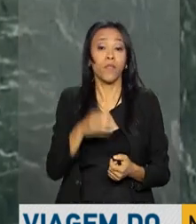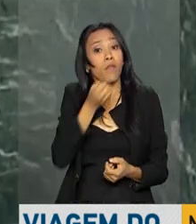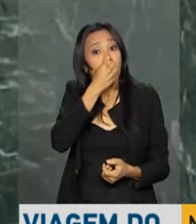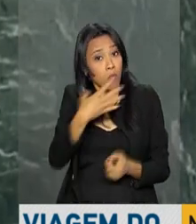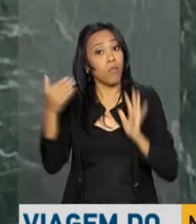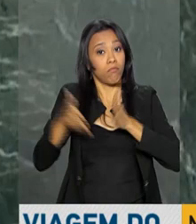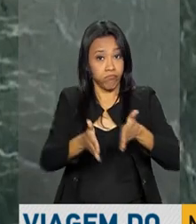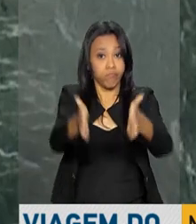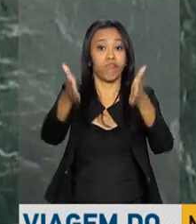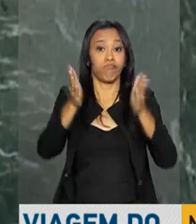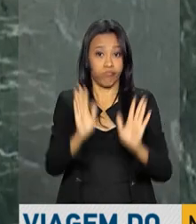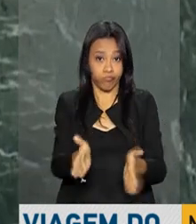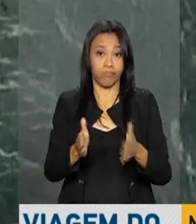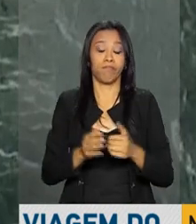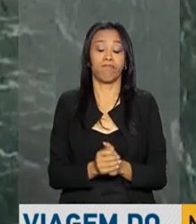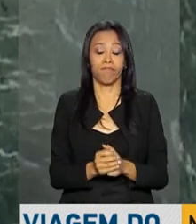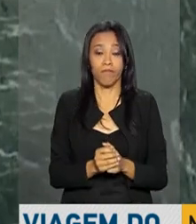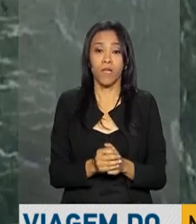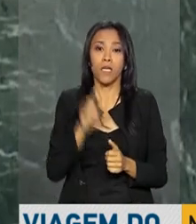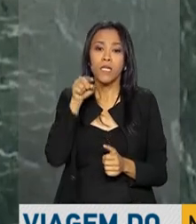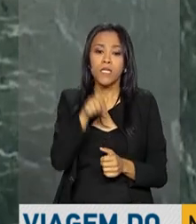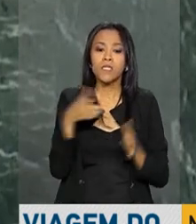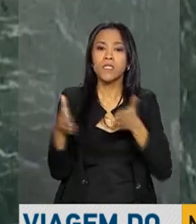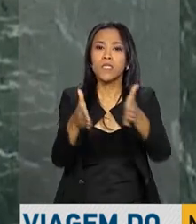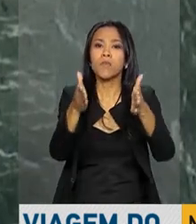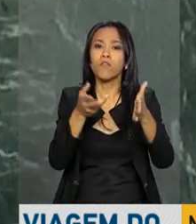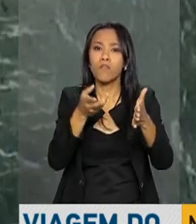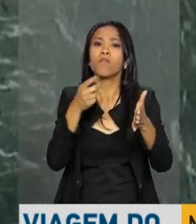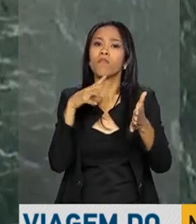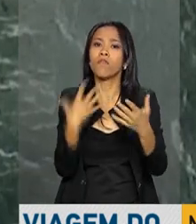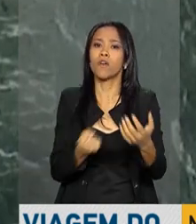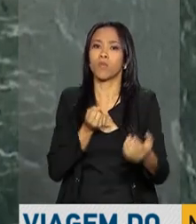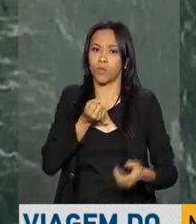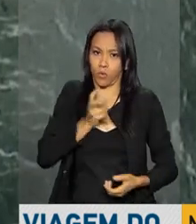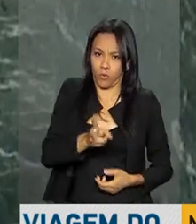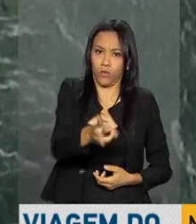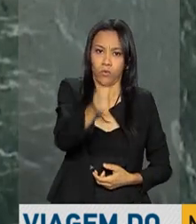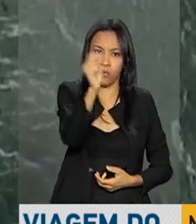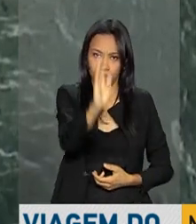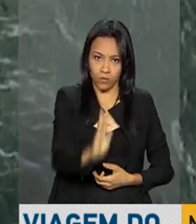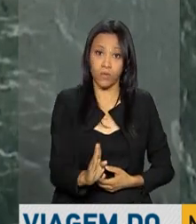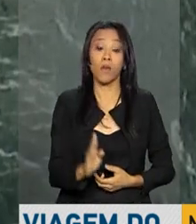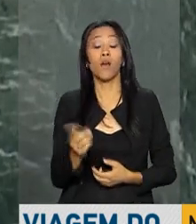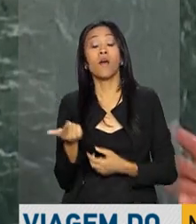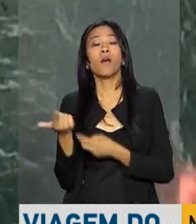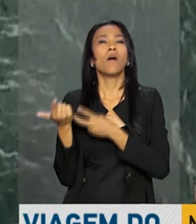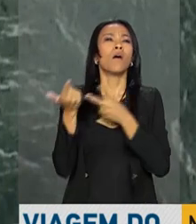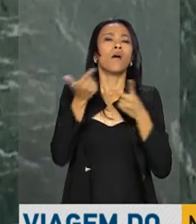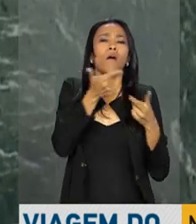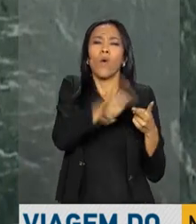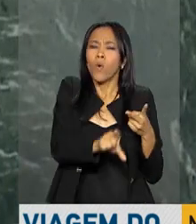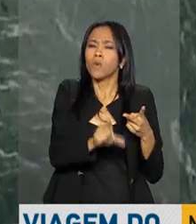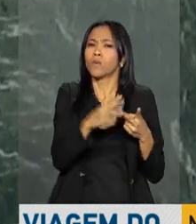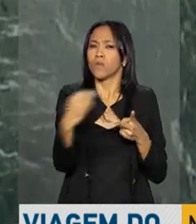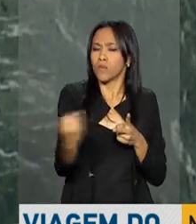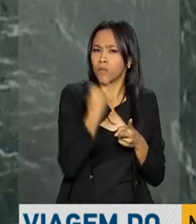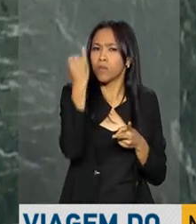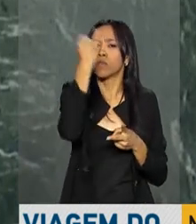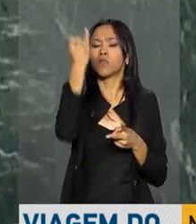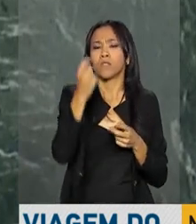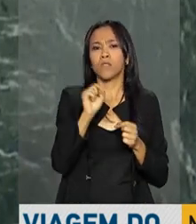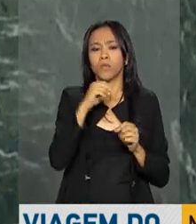caminho. E nesse caminho persistiremos. Outro importante vetor